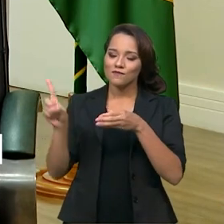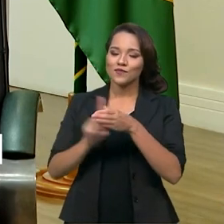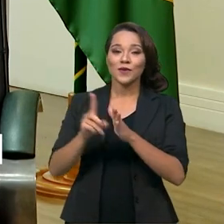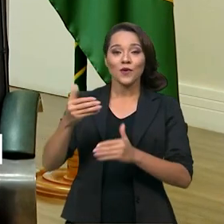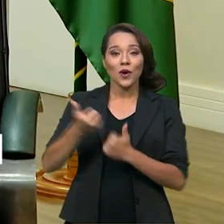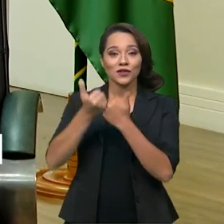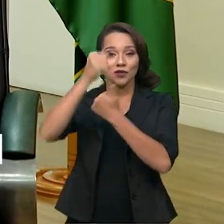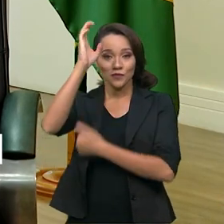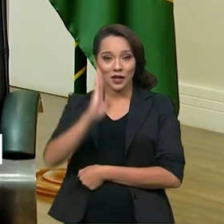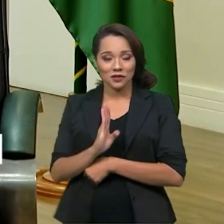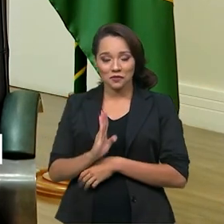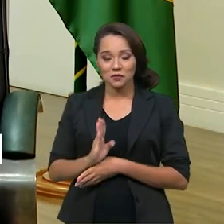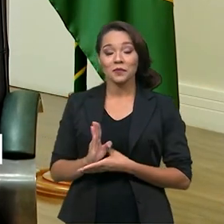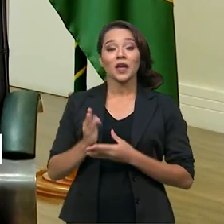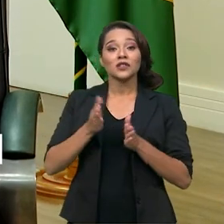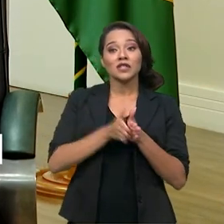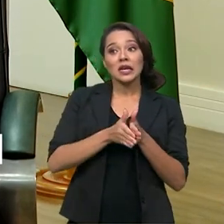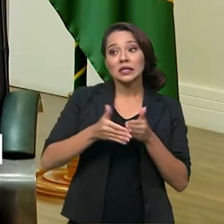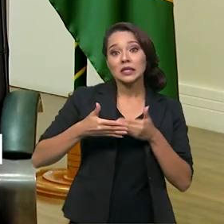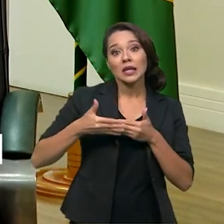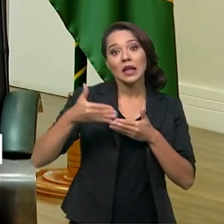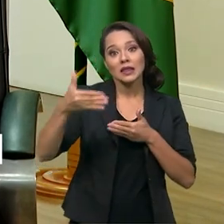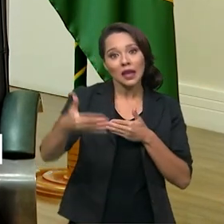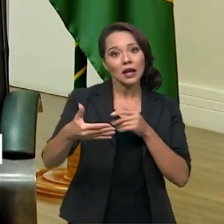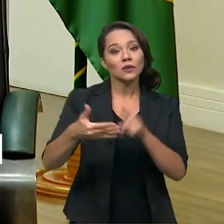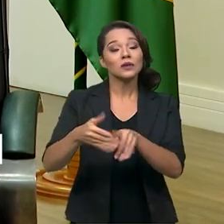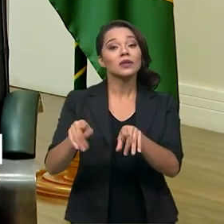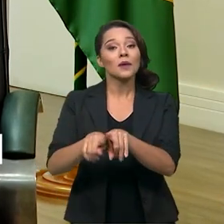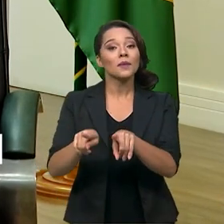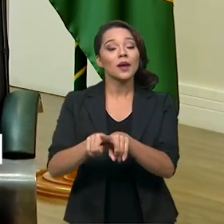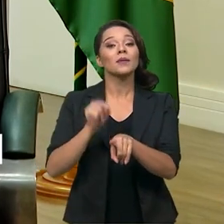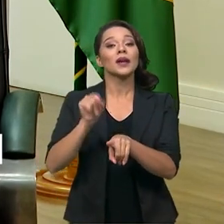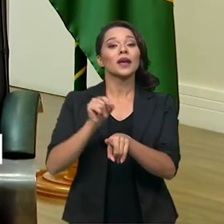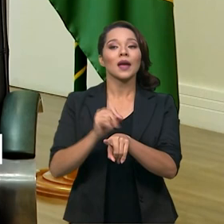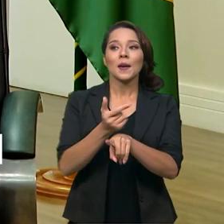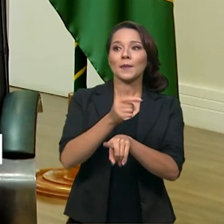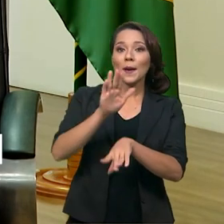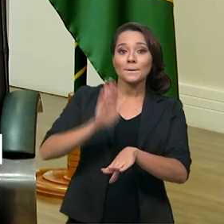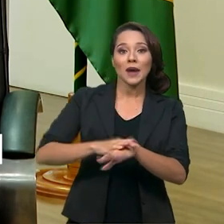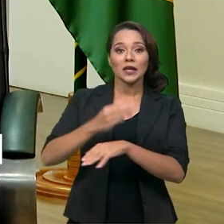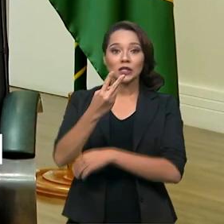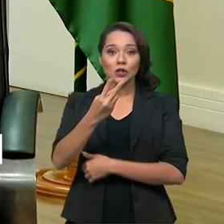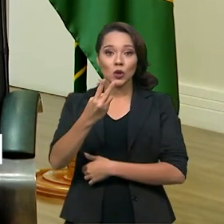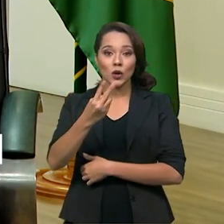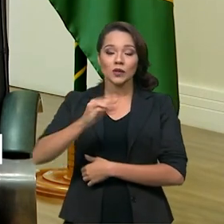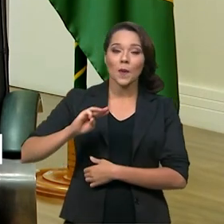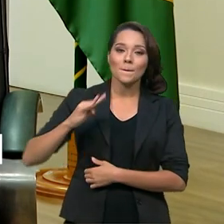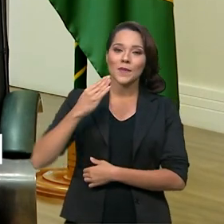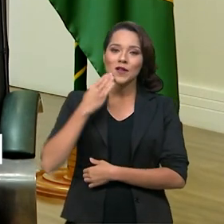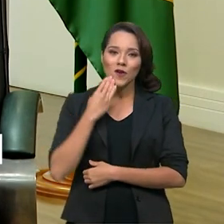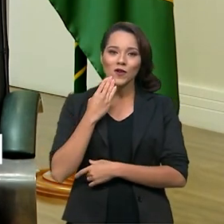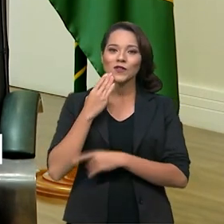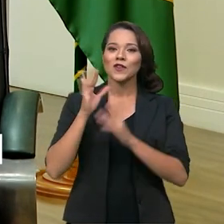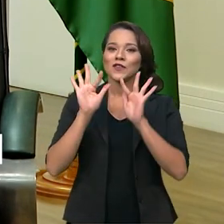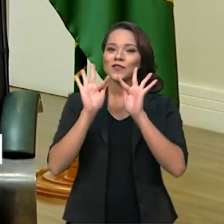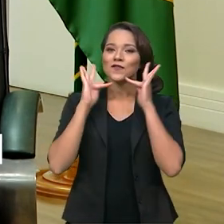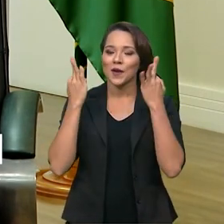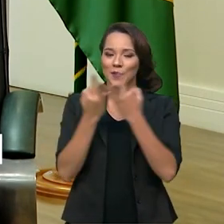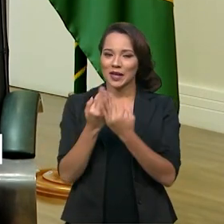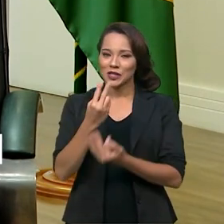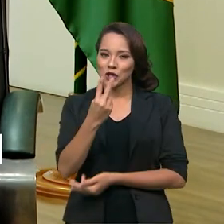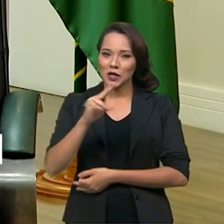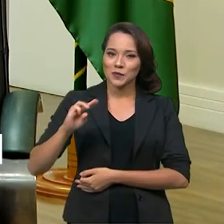Auxílio Brasil, nós estamos estendendo também esse benefício para outras 2 milhões de famílias, passando